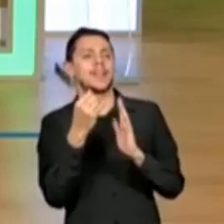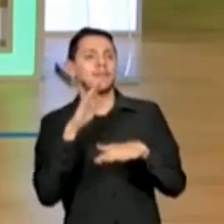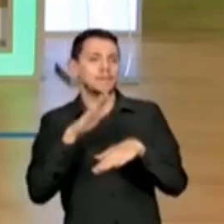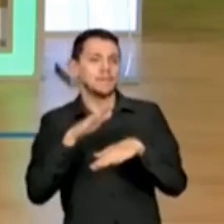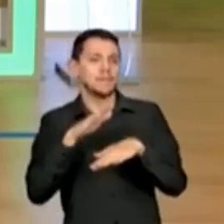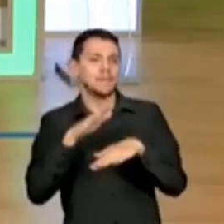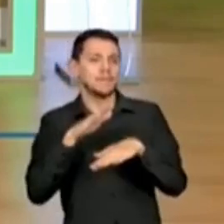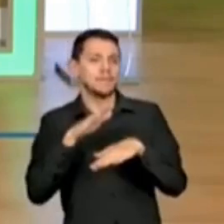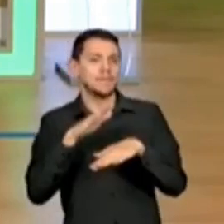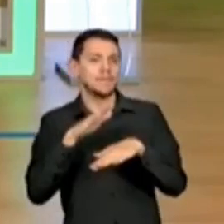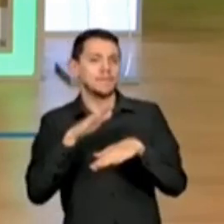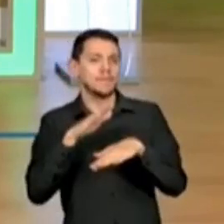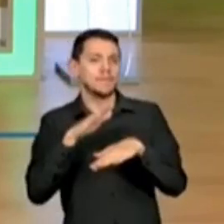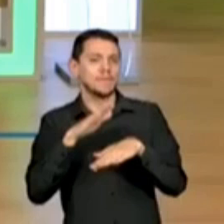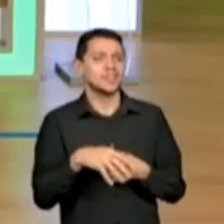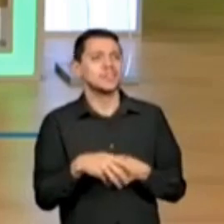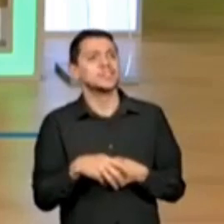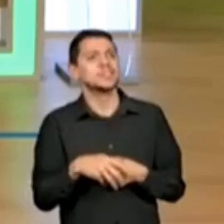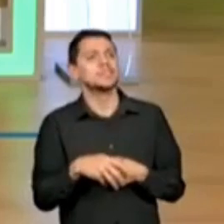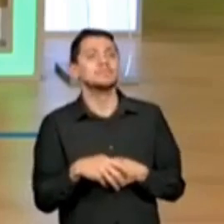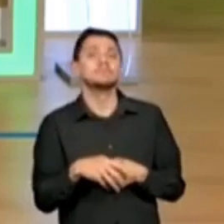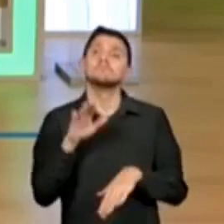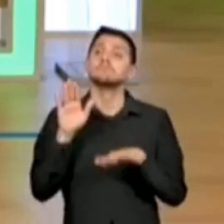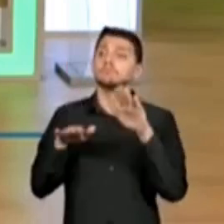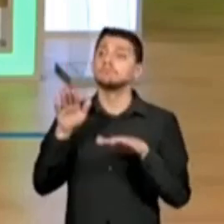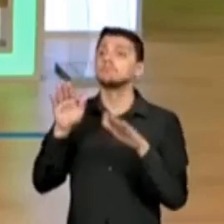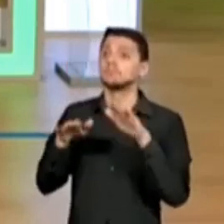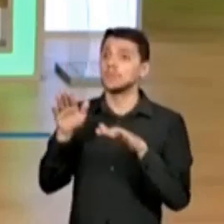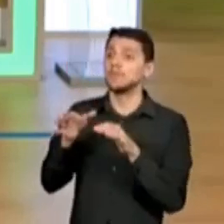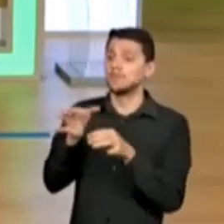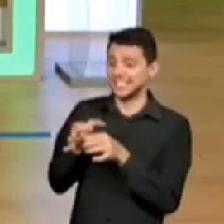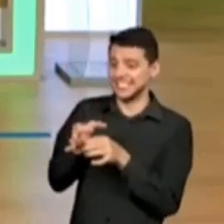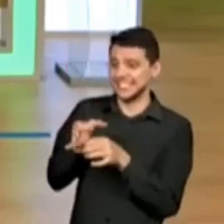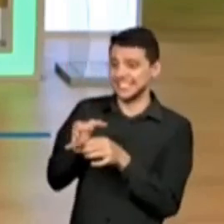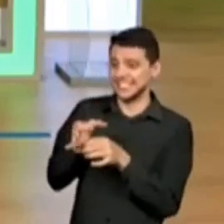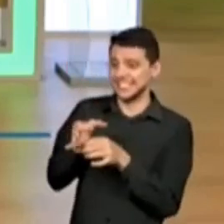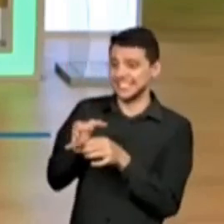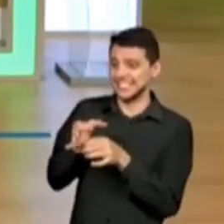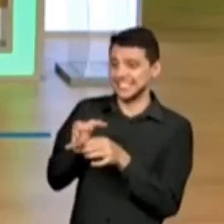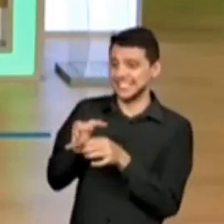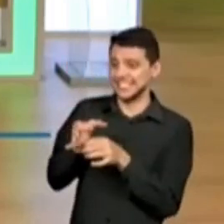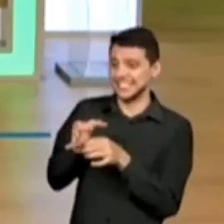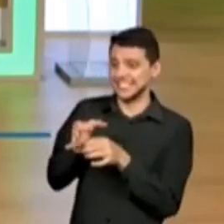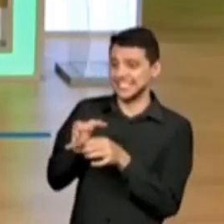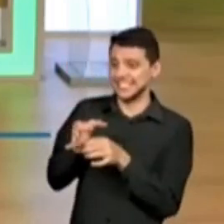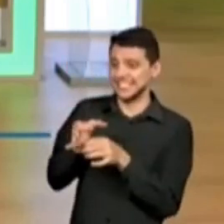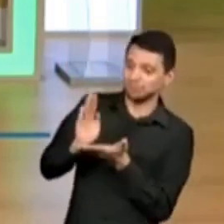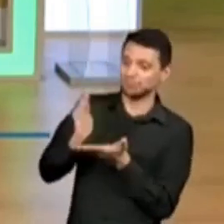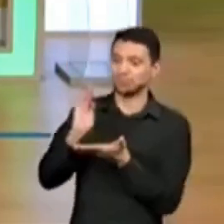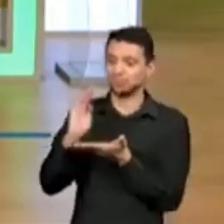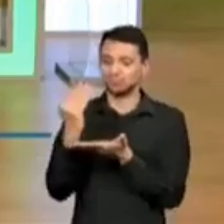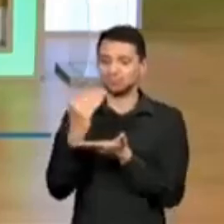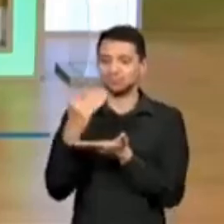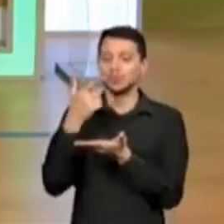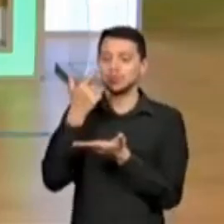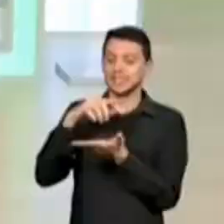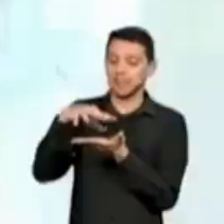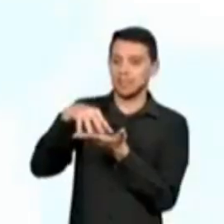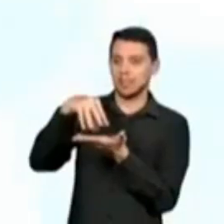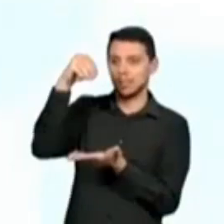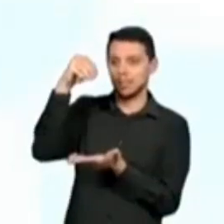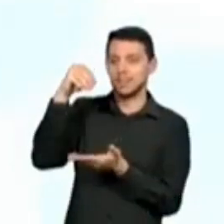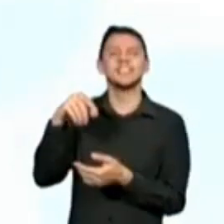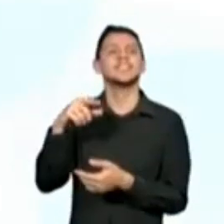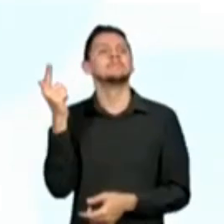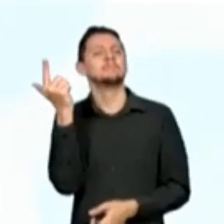cilindro. E aí ele vai esculpir o cilindro para transformar. Professora, tirou 10. Olha só a Passei de